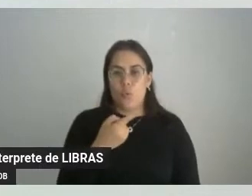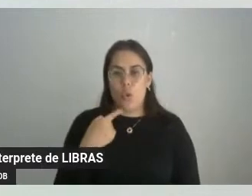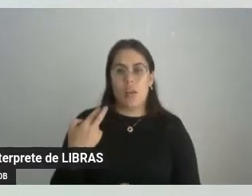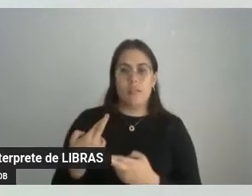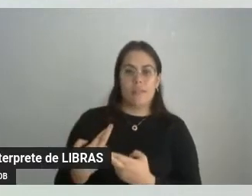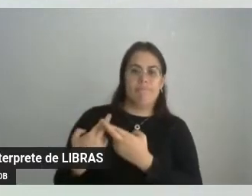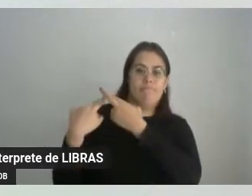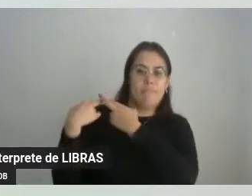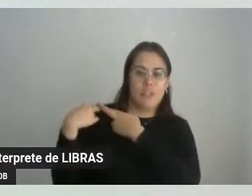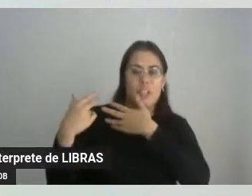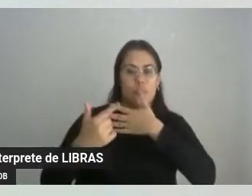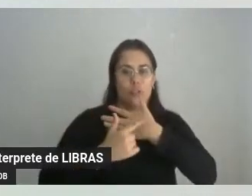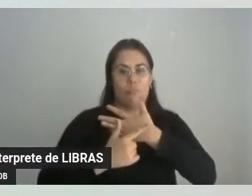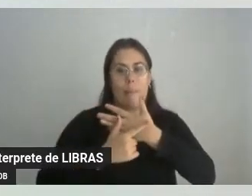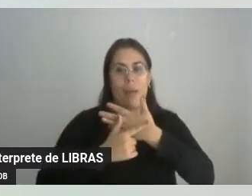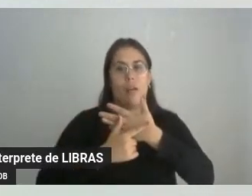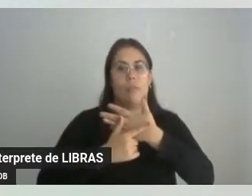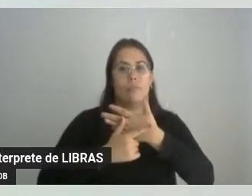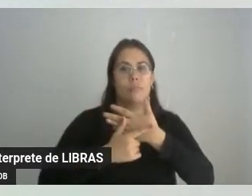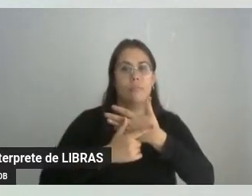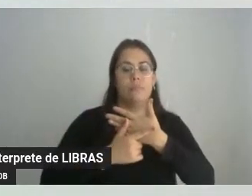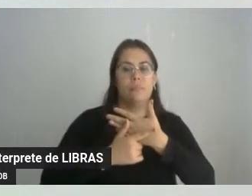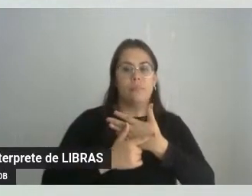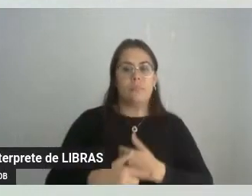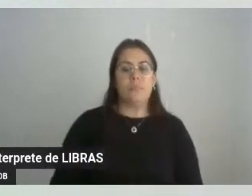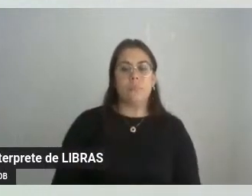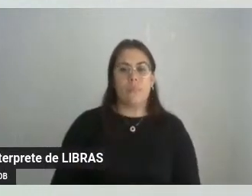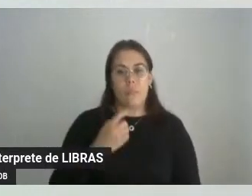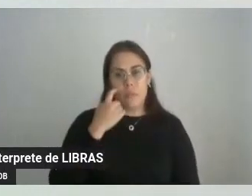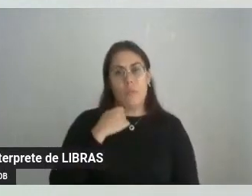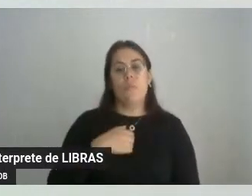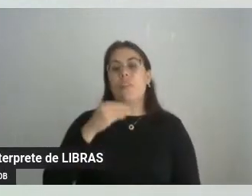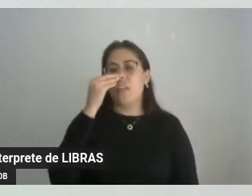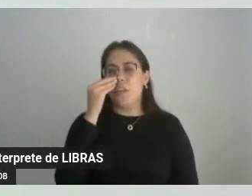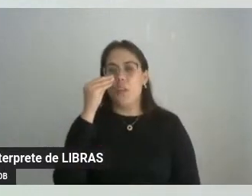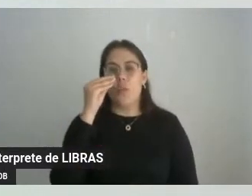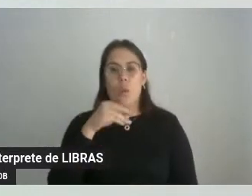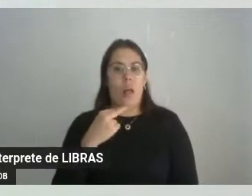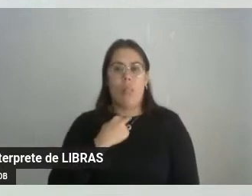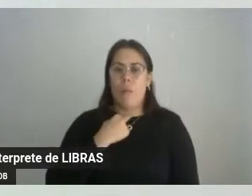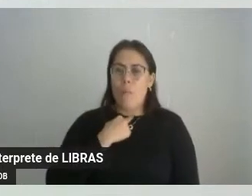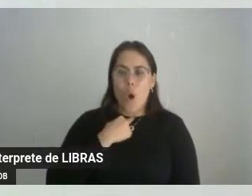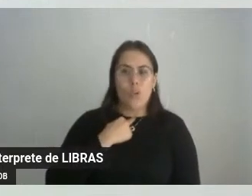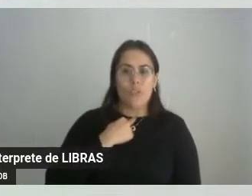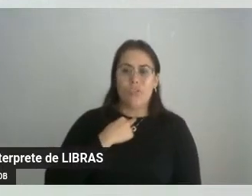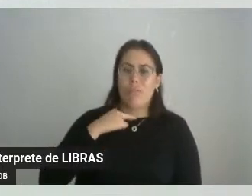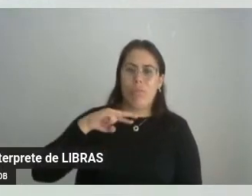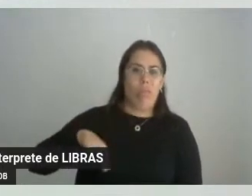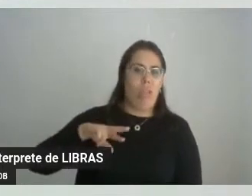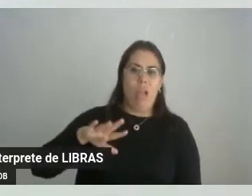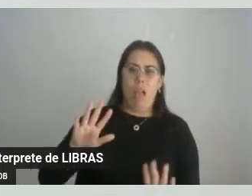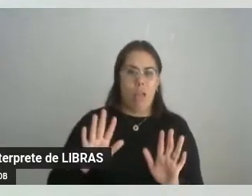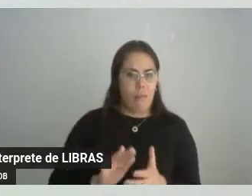por essa bandeira agora, é um lema, na verdade, né? Ignorar não é uma opção para nós que somos educadores,